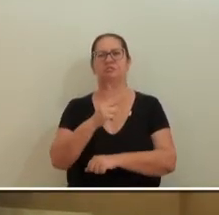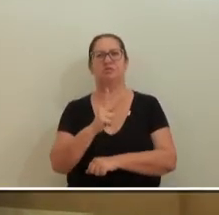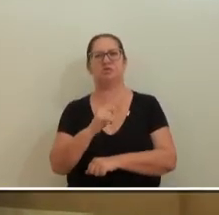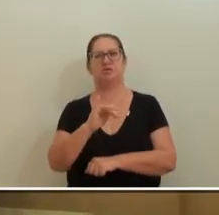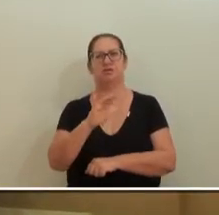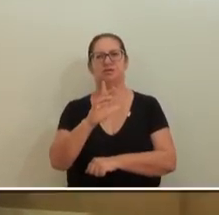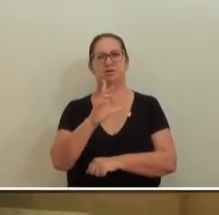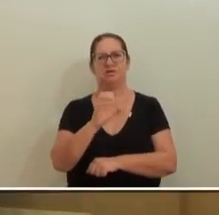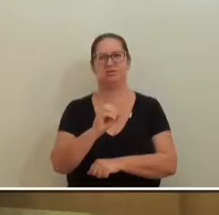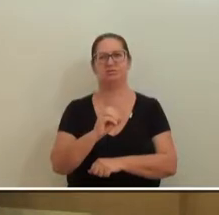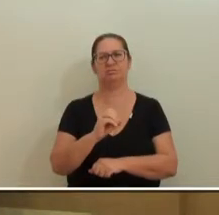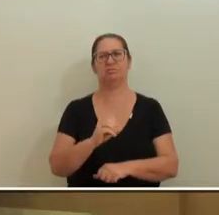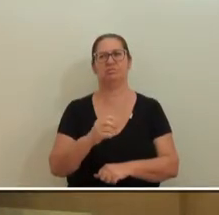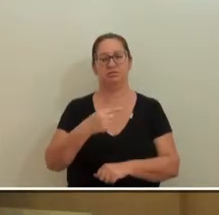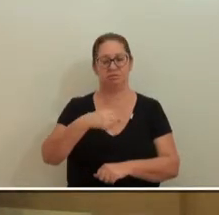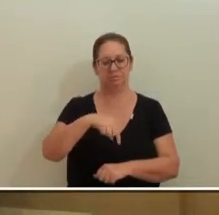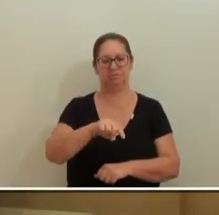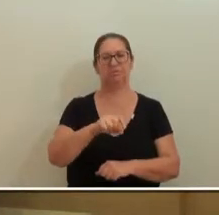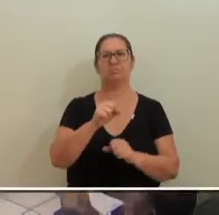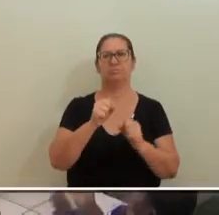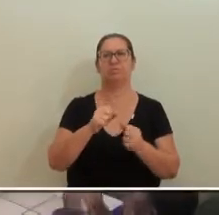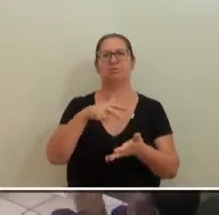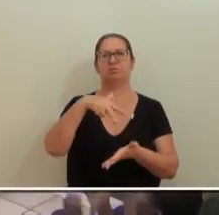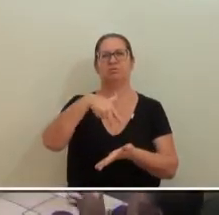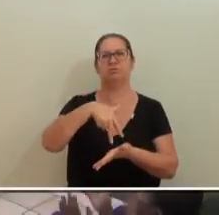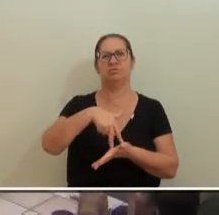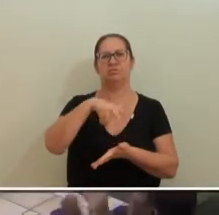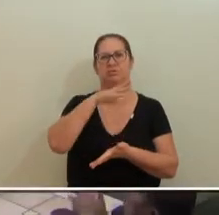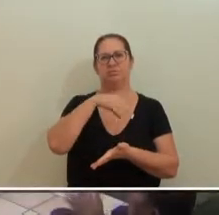favor, pode fazer uso da tribuna.